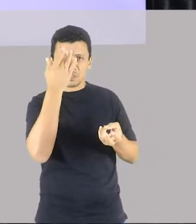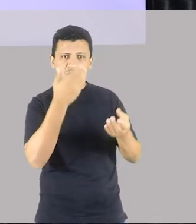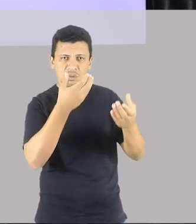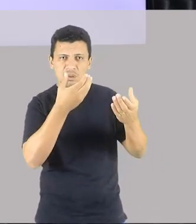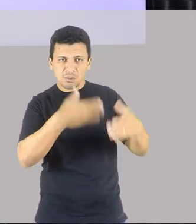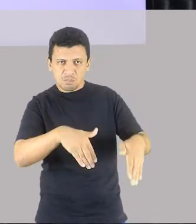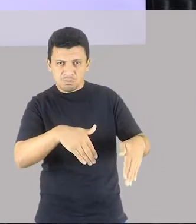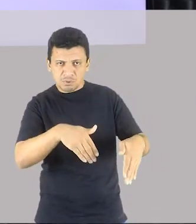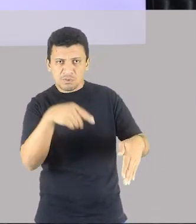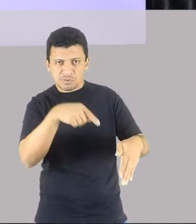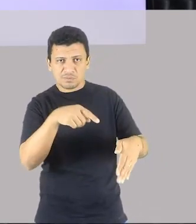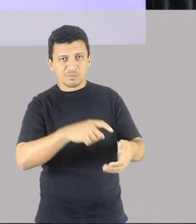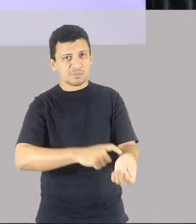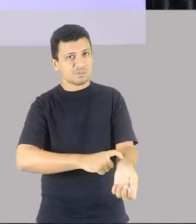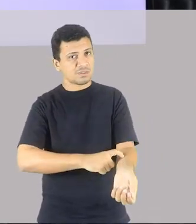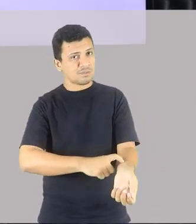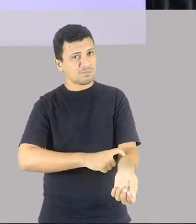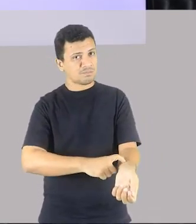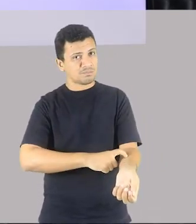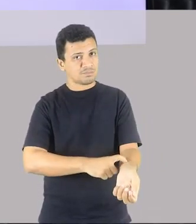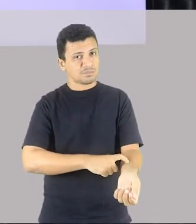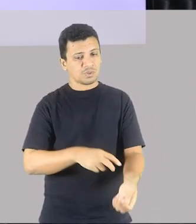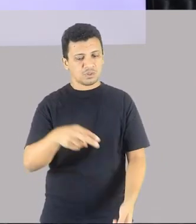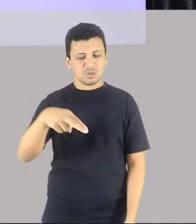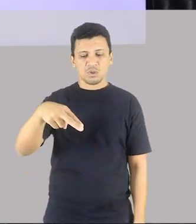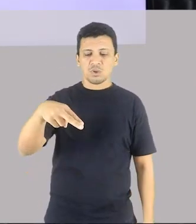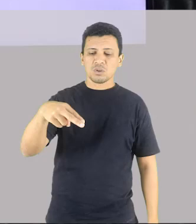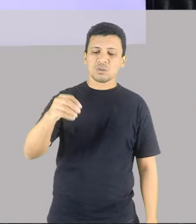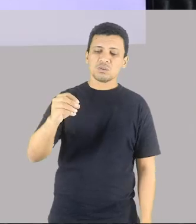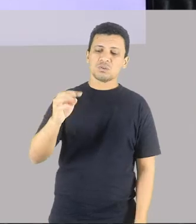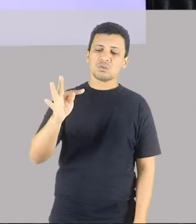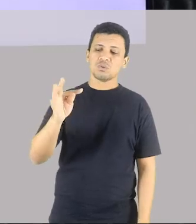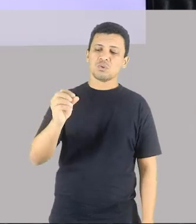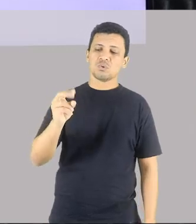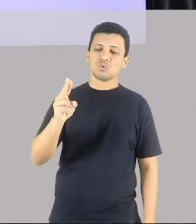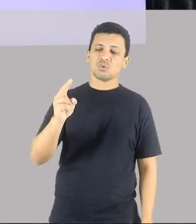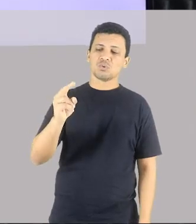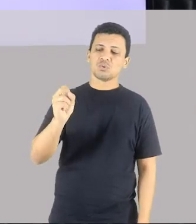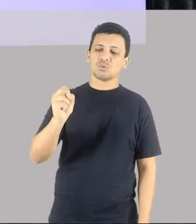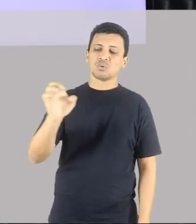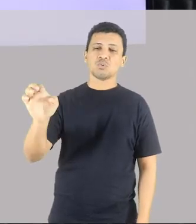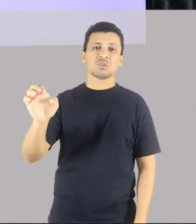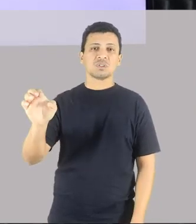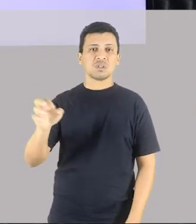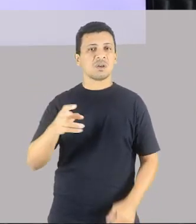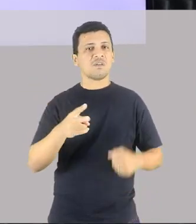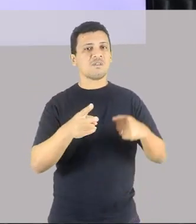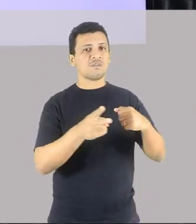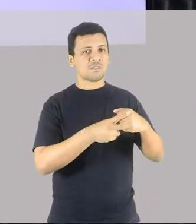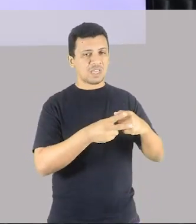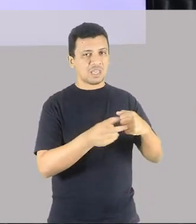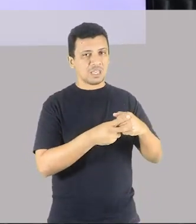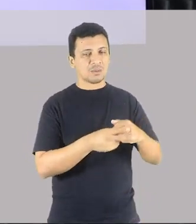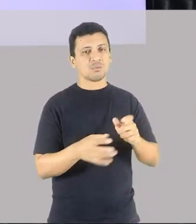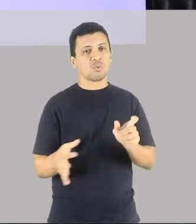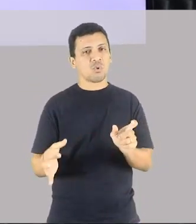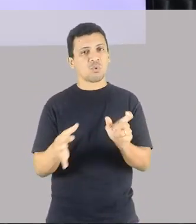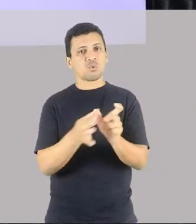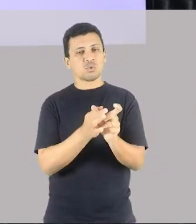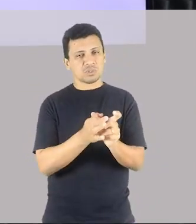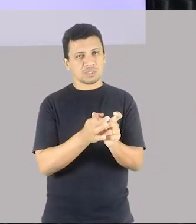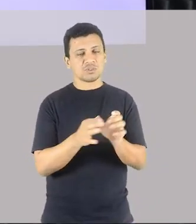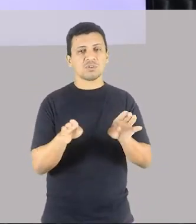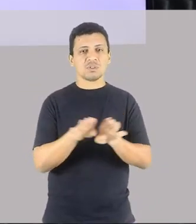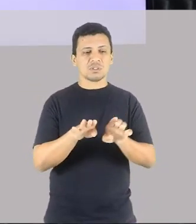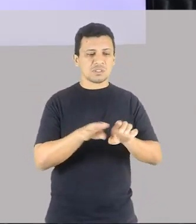nervosos. Tá bom? Observem lá, já temos um verbo, né, já temos um conectivo, já temos um